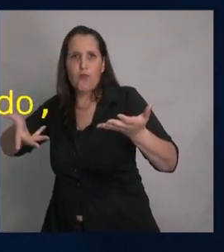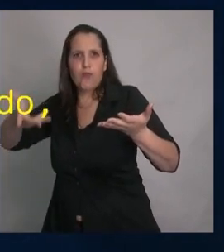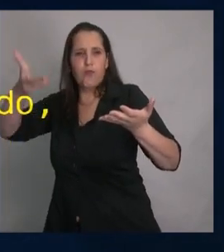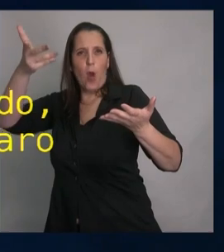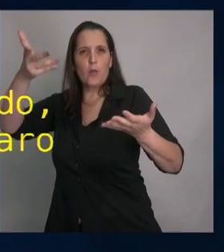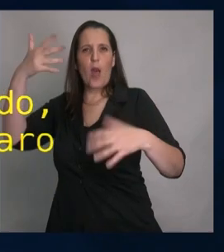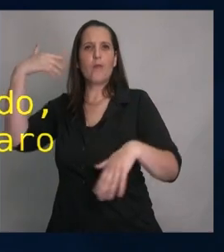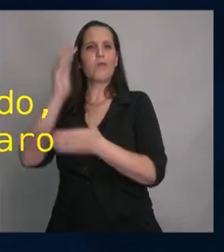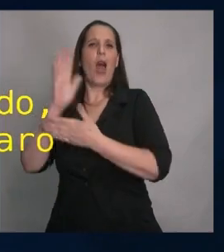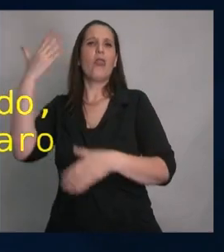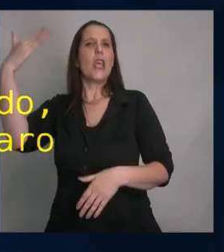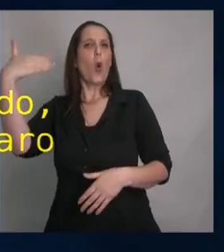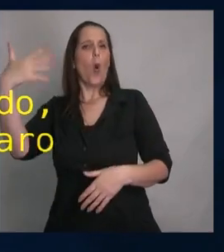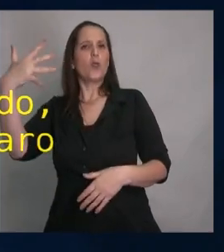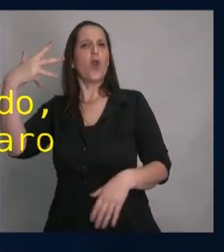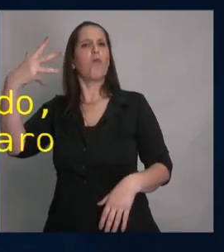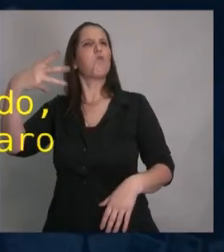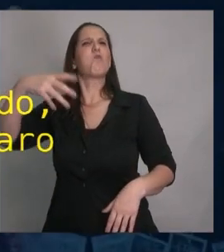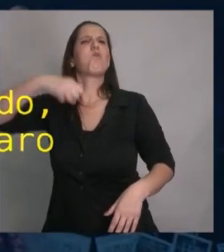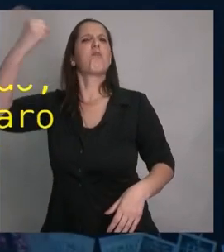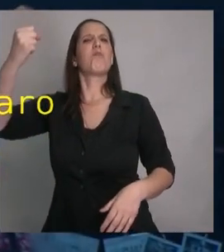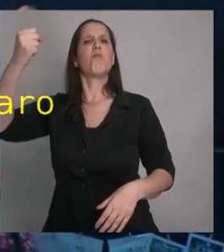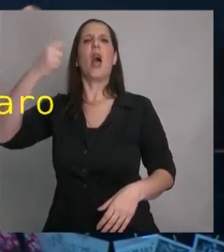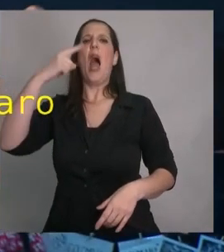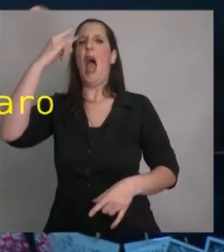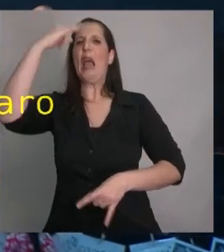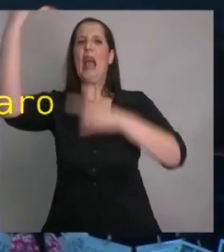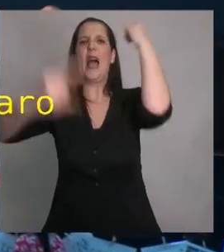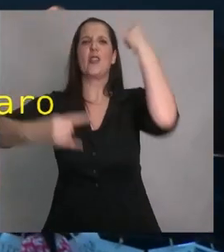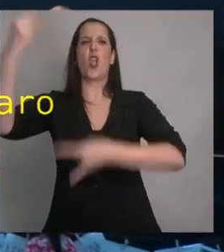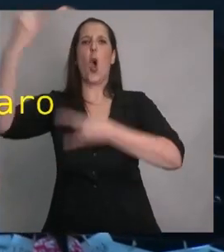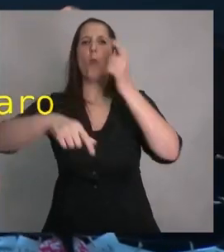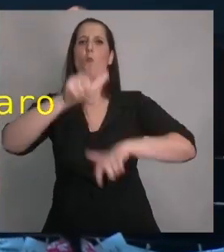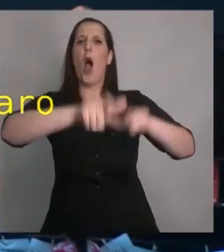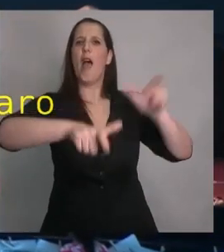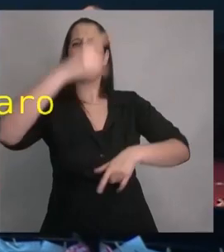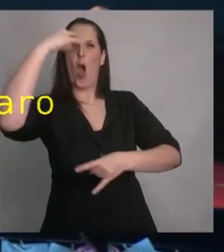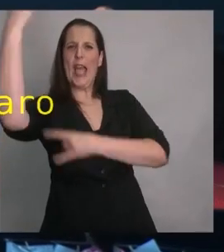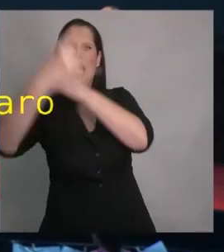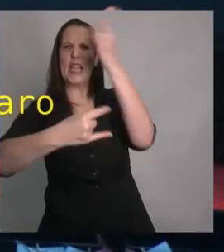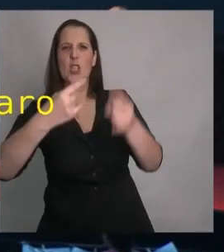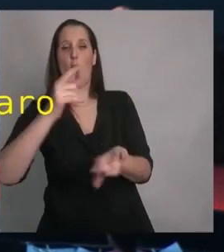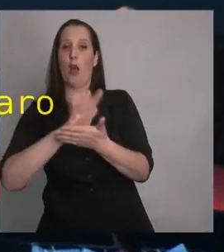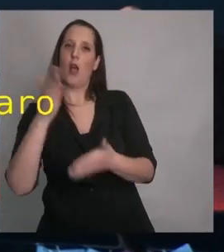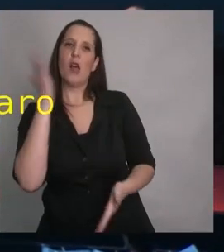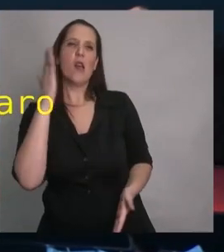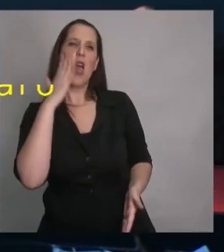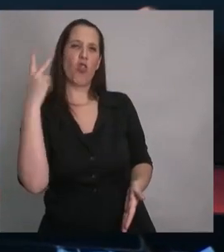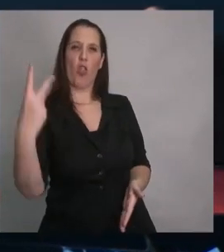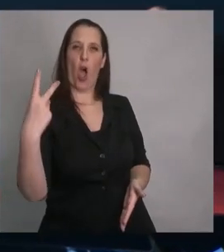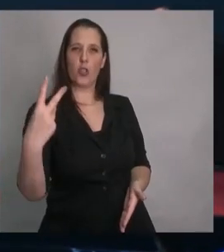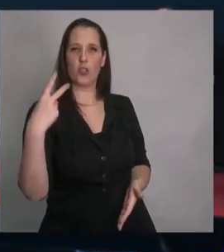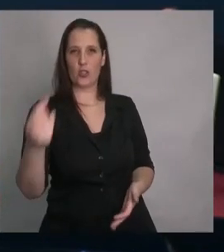o povo, todo o povo com aquele discurso fascista, foi um discurso contra todos. E nos 15 dias